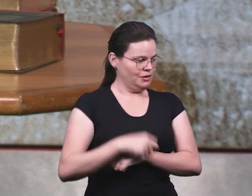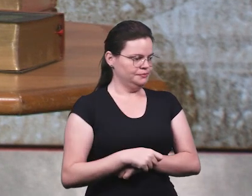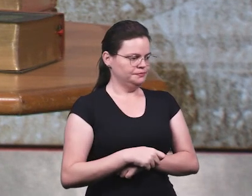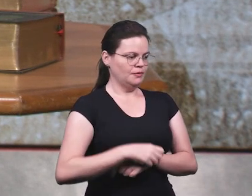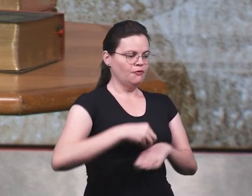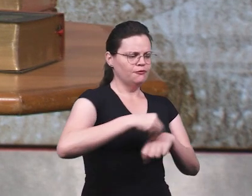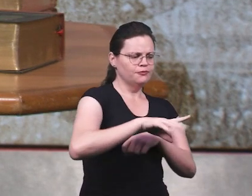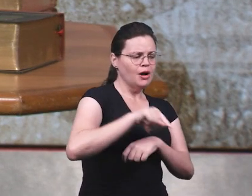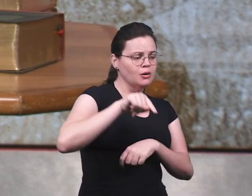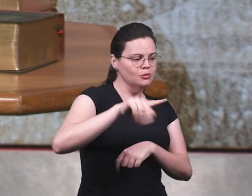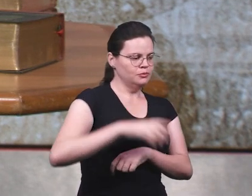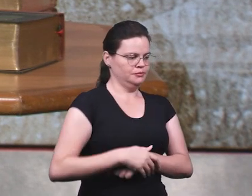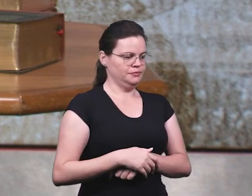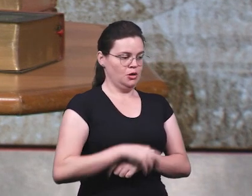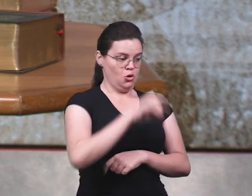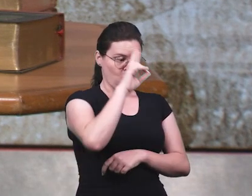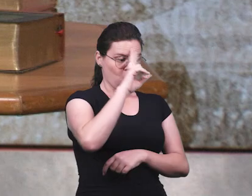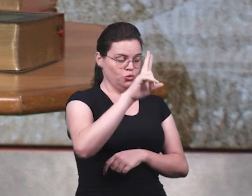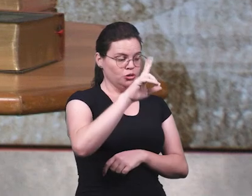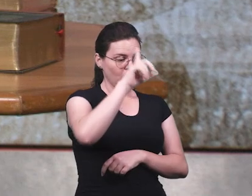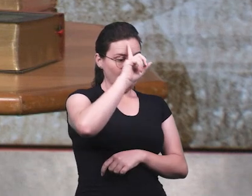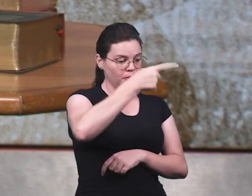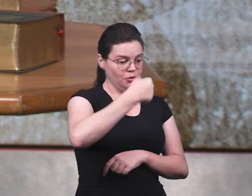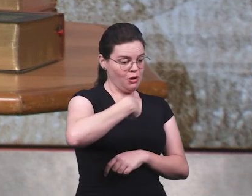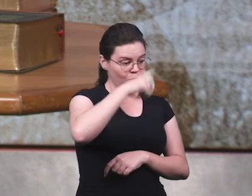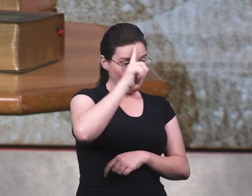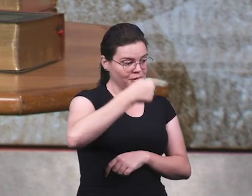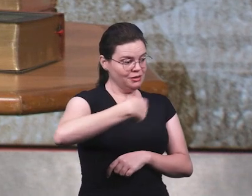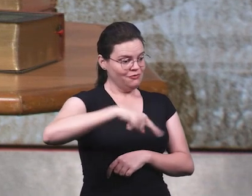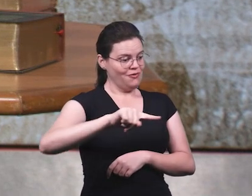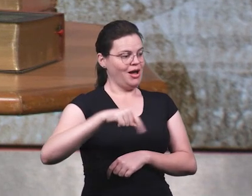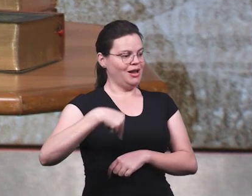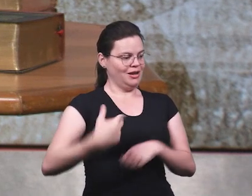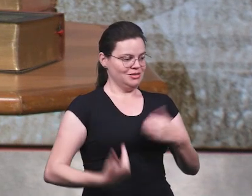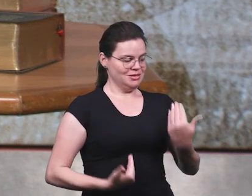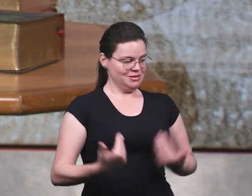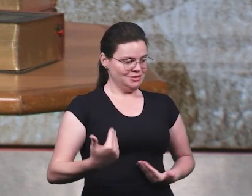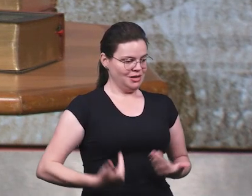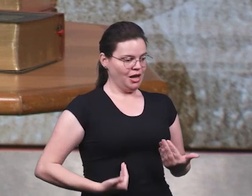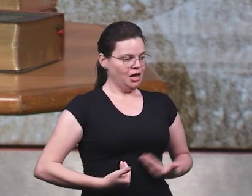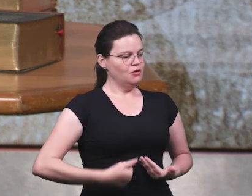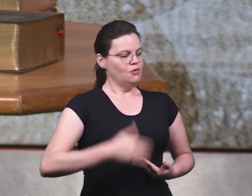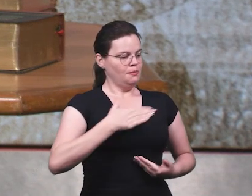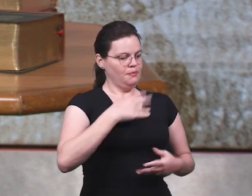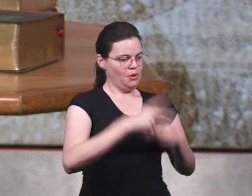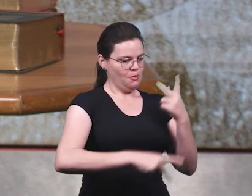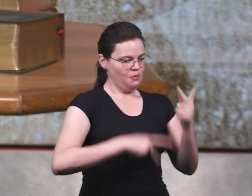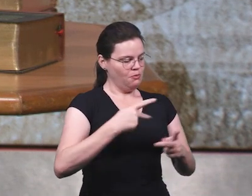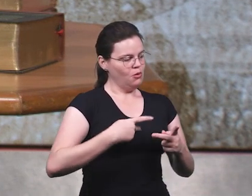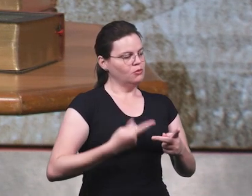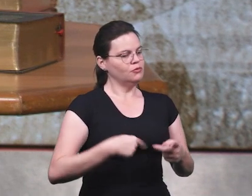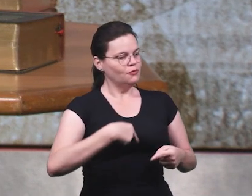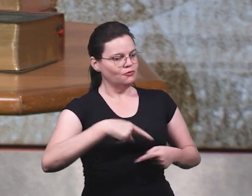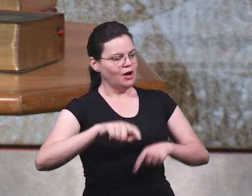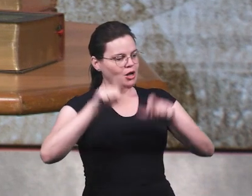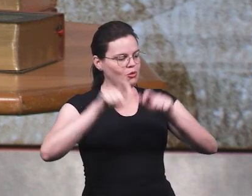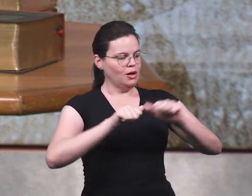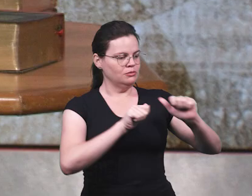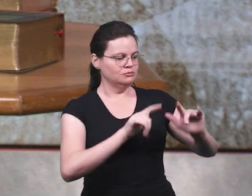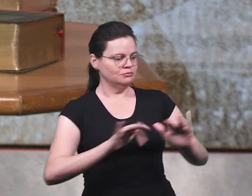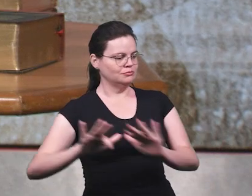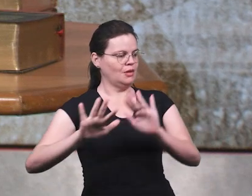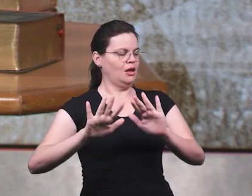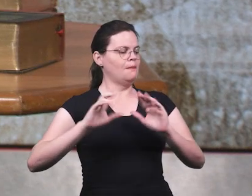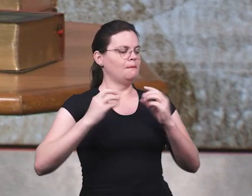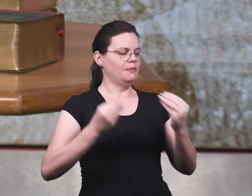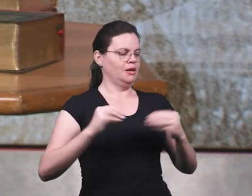meu povo para que me sirva. Porque se não deixares ir o meu povo, eis que